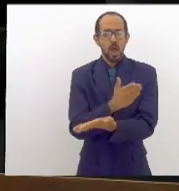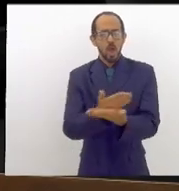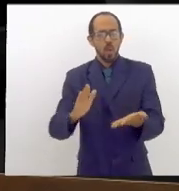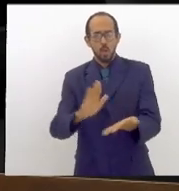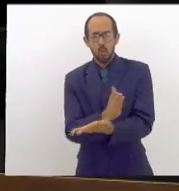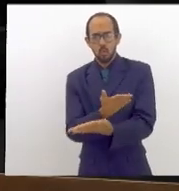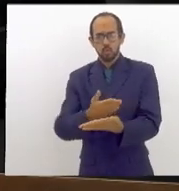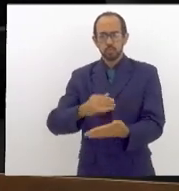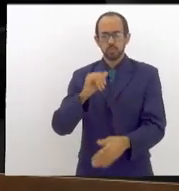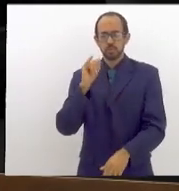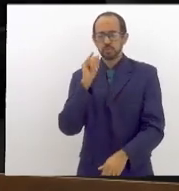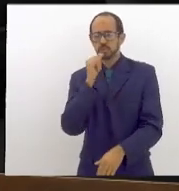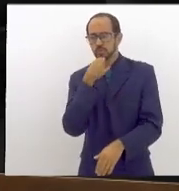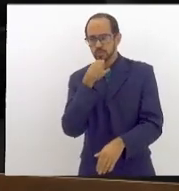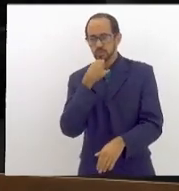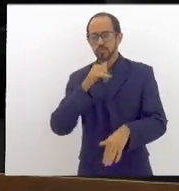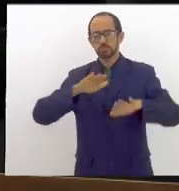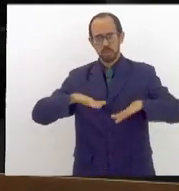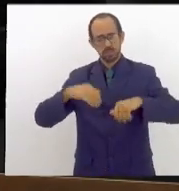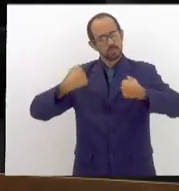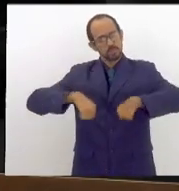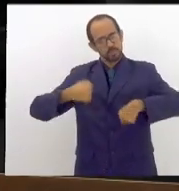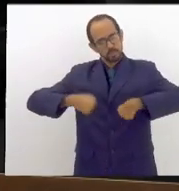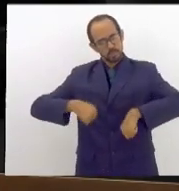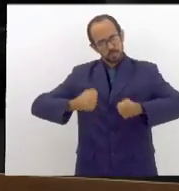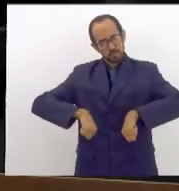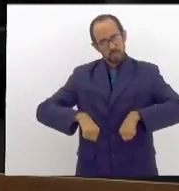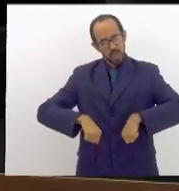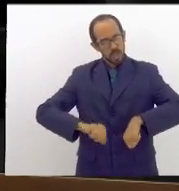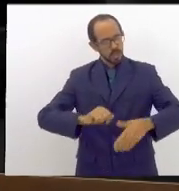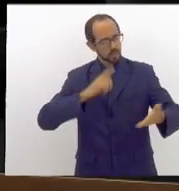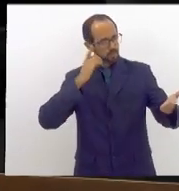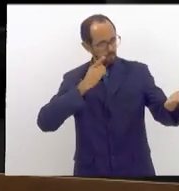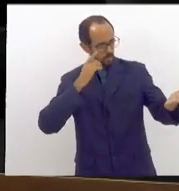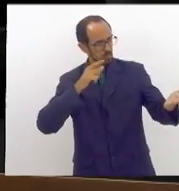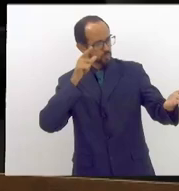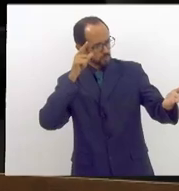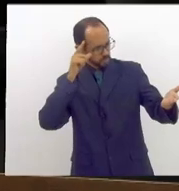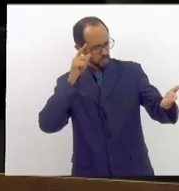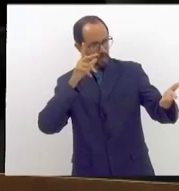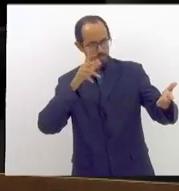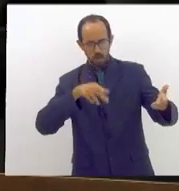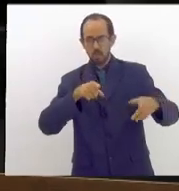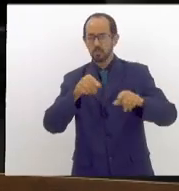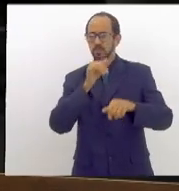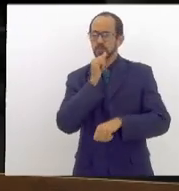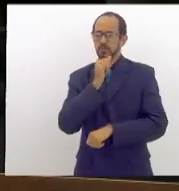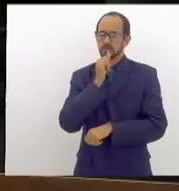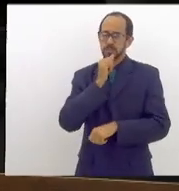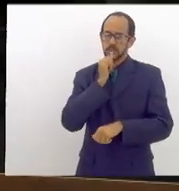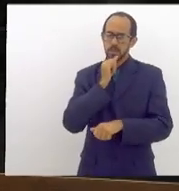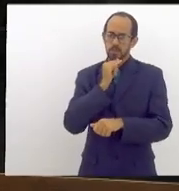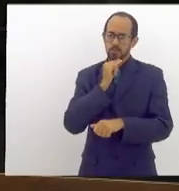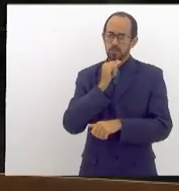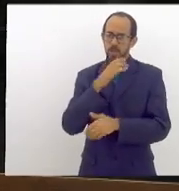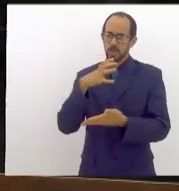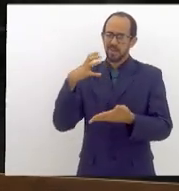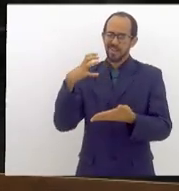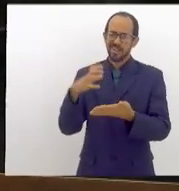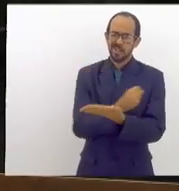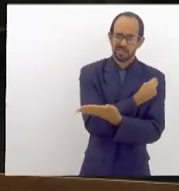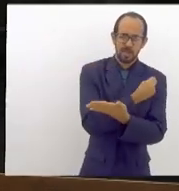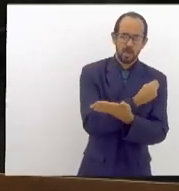com tristeza mas necessários deputada Lucinha como por exemplo caçar o primeiro